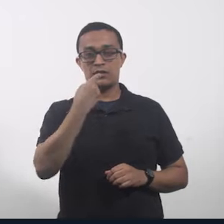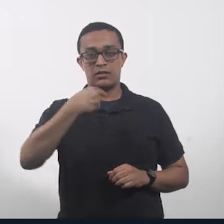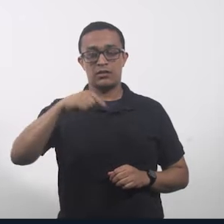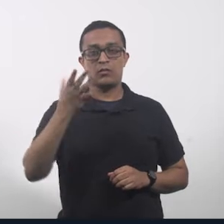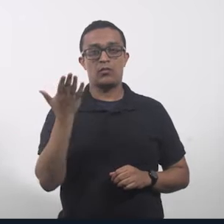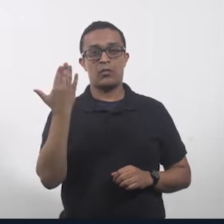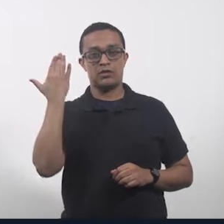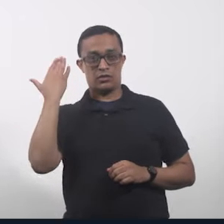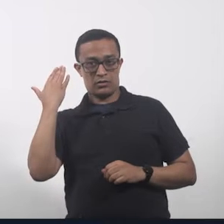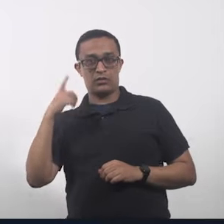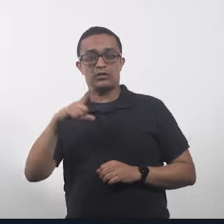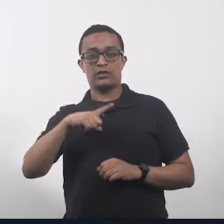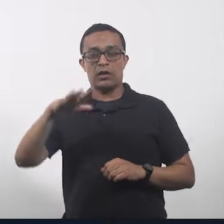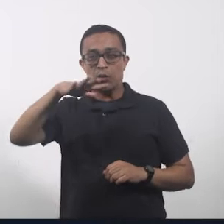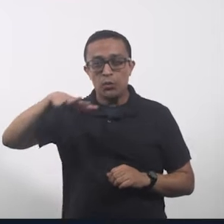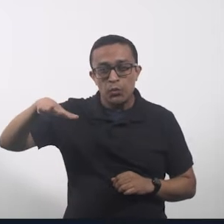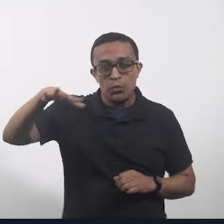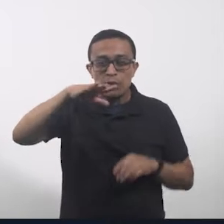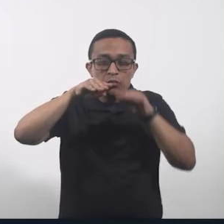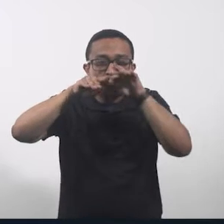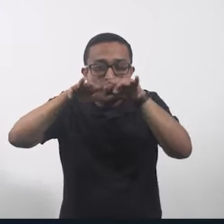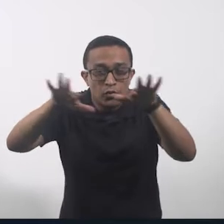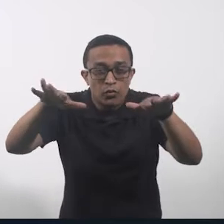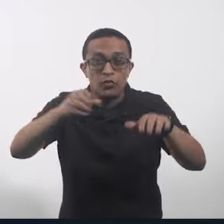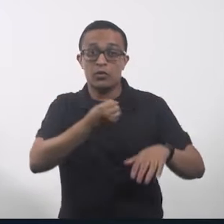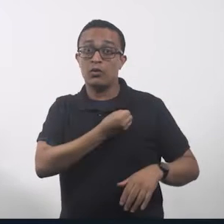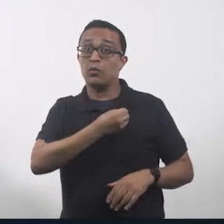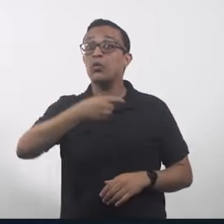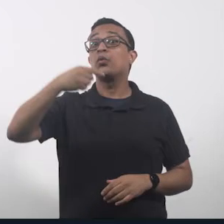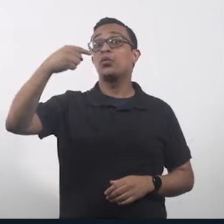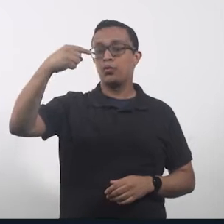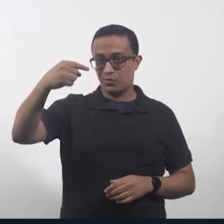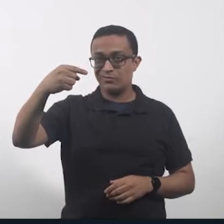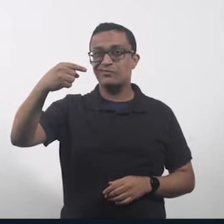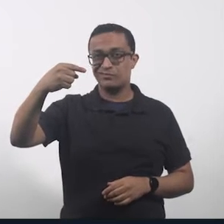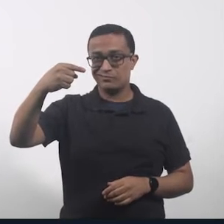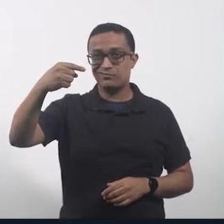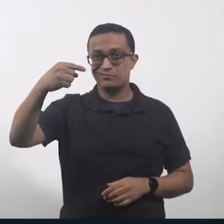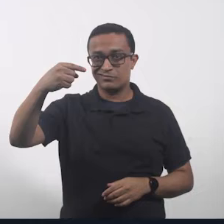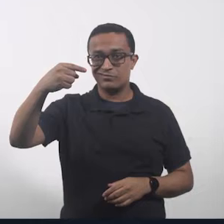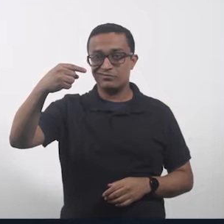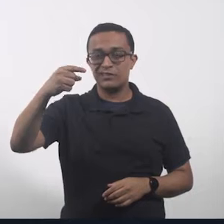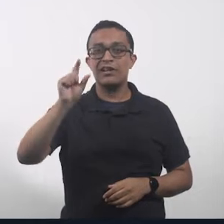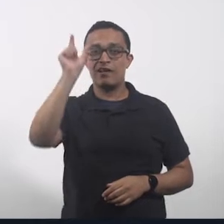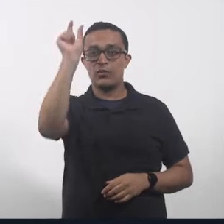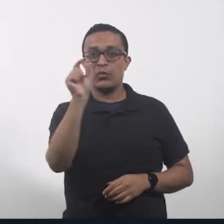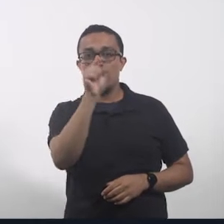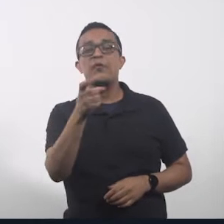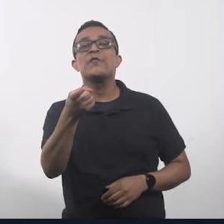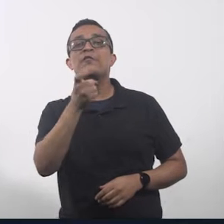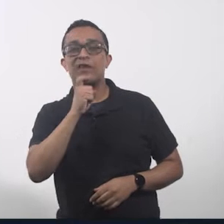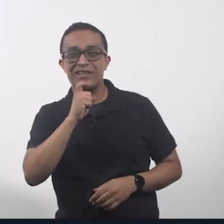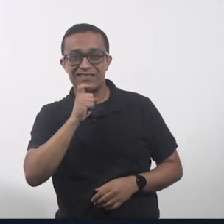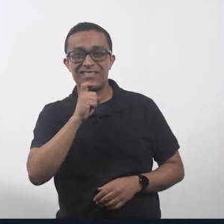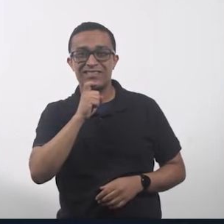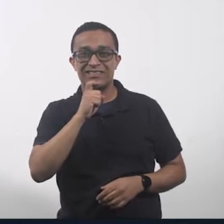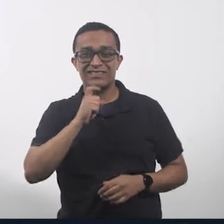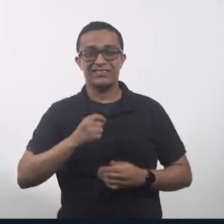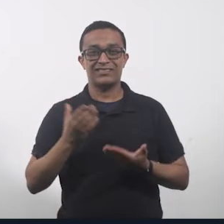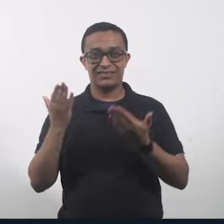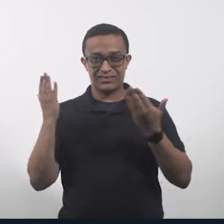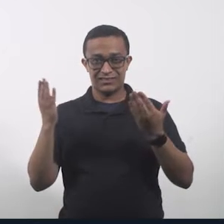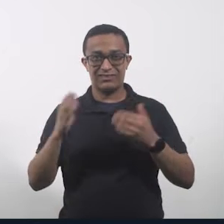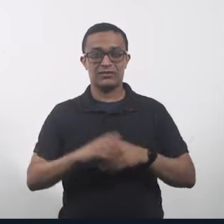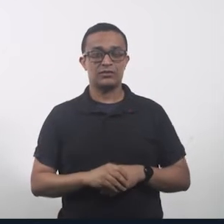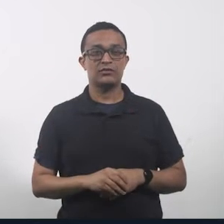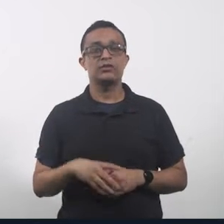semanas uma classificação de um nível de transmissão 1, né, transmissão comunitária nível 1, que é o que está marcado em verde no gráfico. Para esse